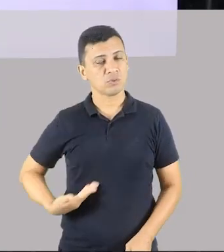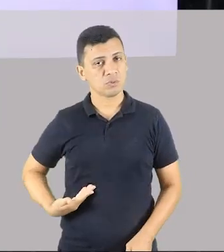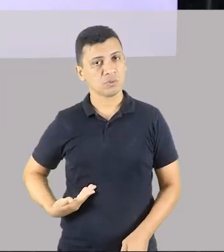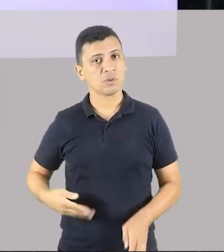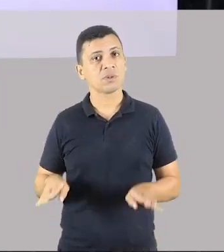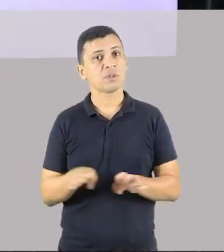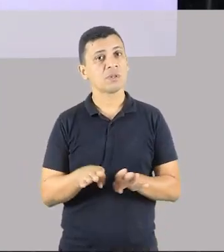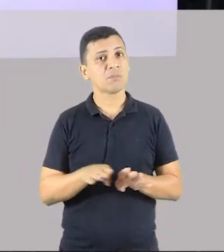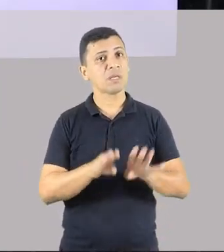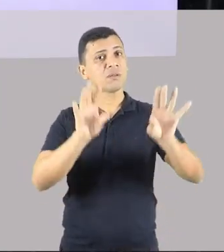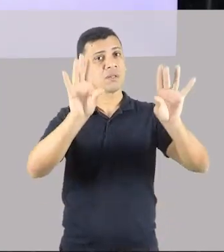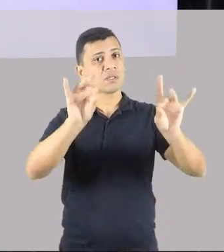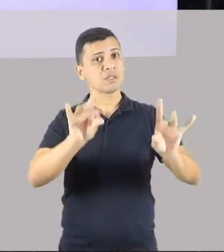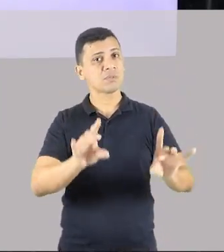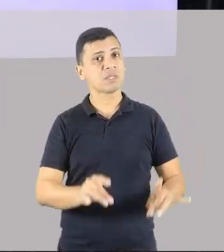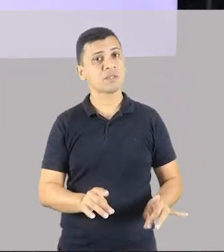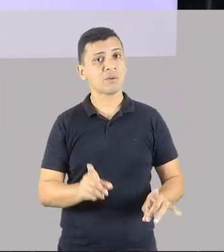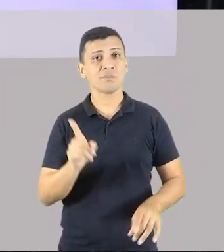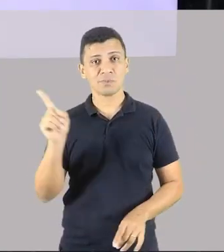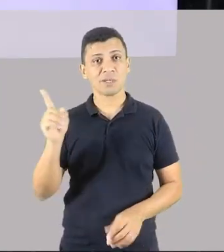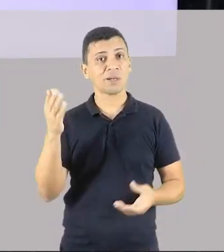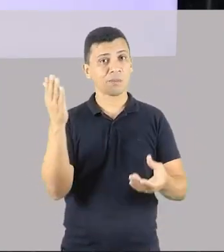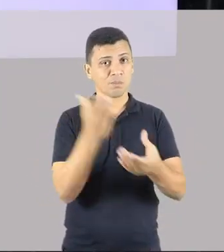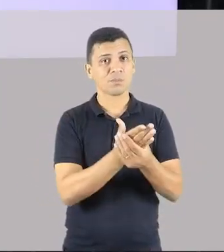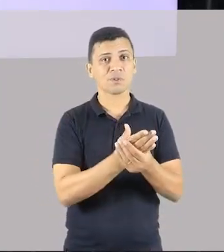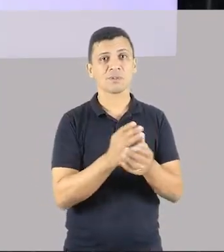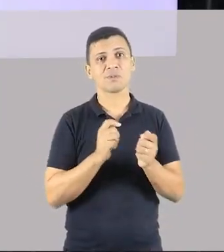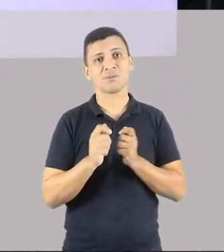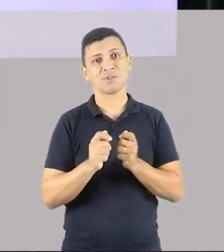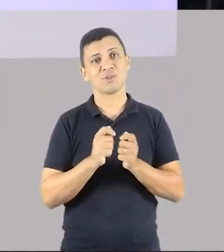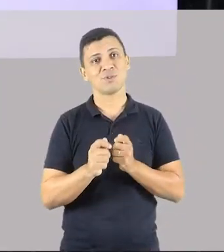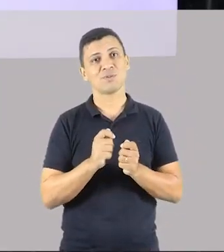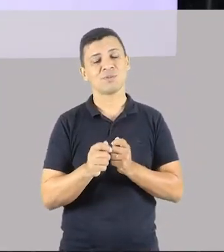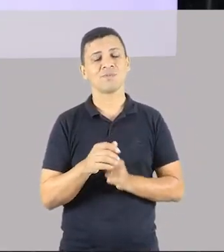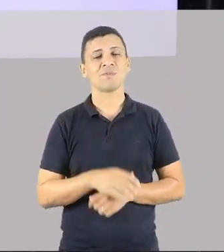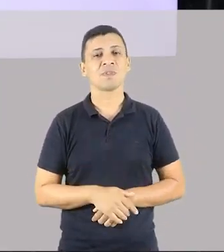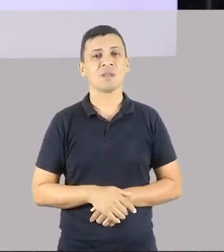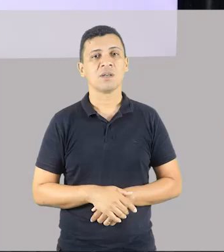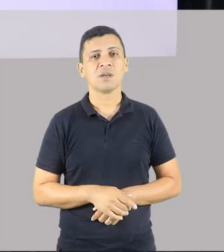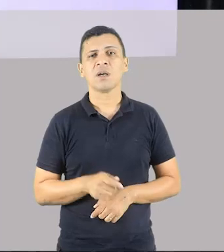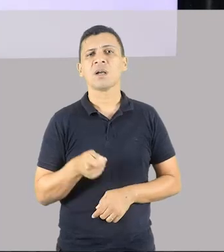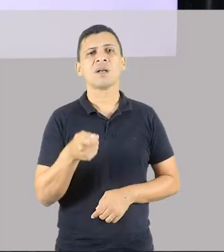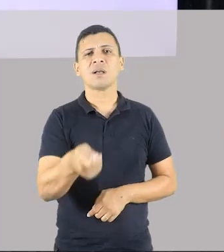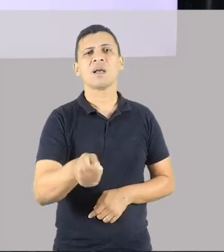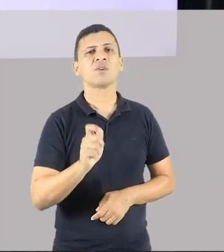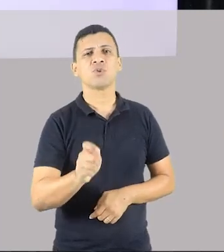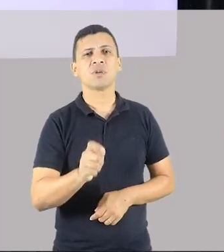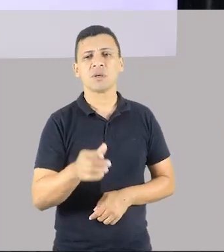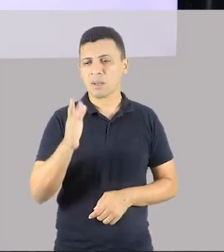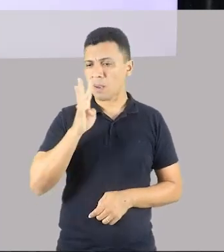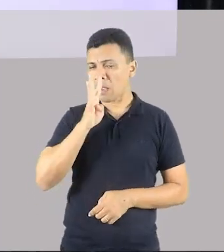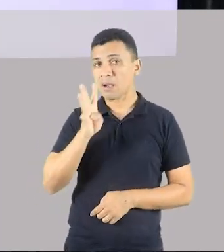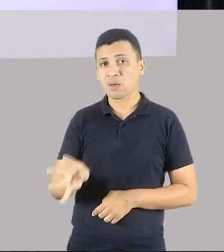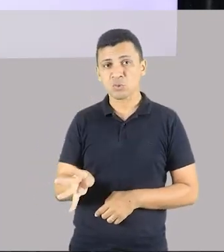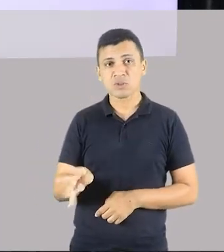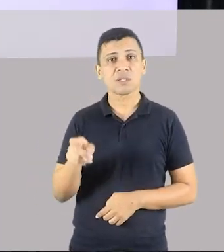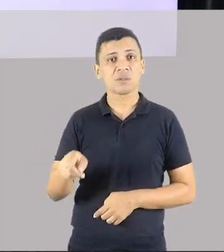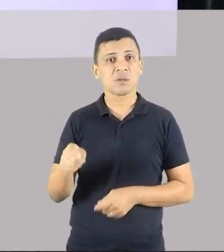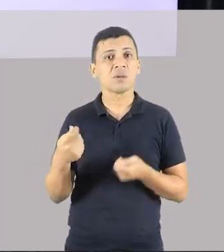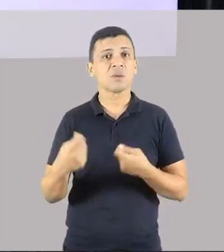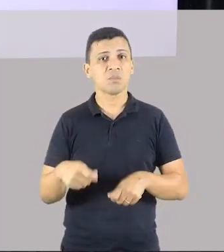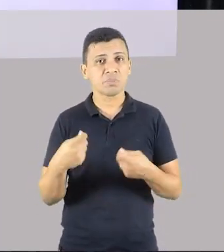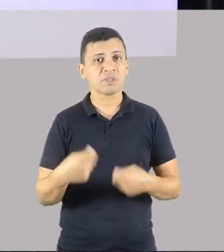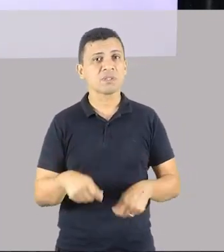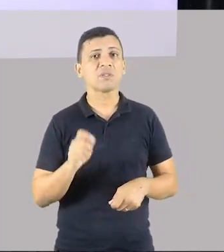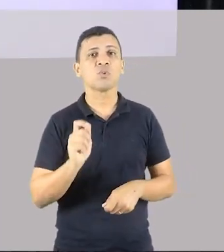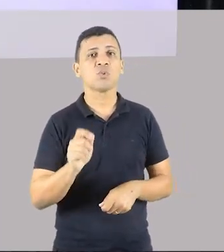de forma muito especial, para o processo administrativo. Vai garantir que, se alguém for acusado de alguma coisa, ela tem que ter